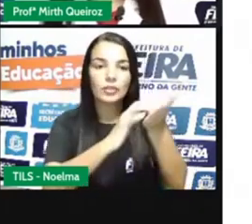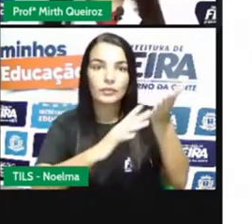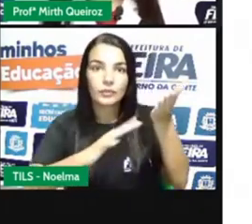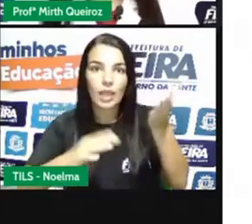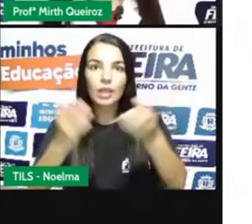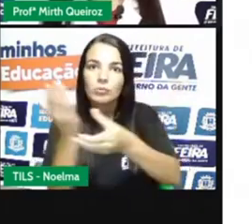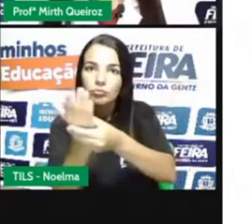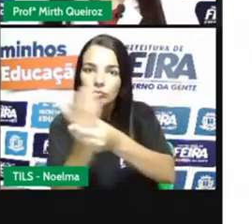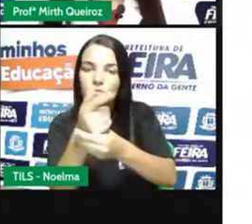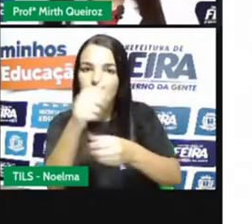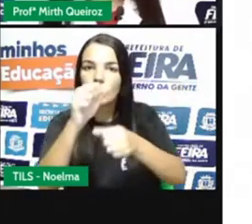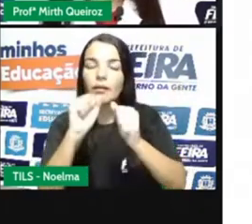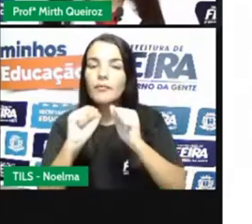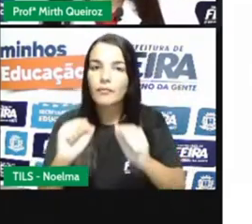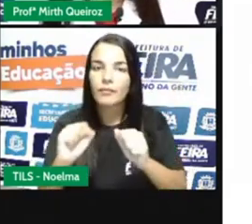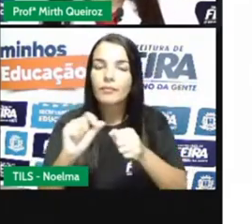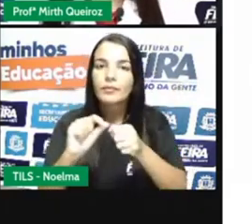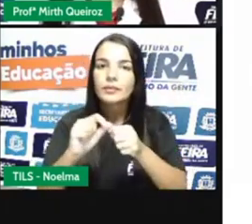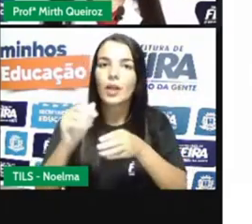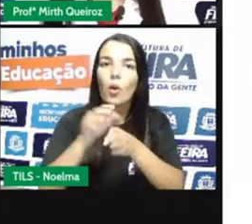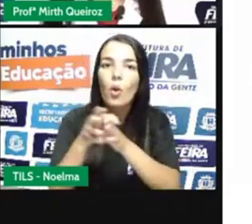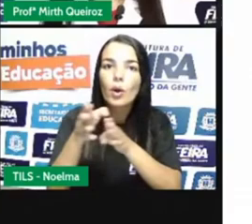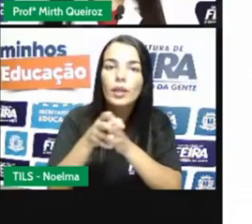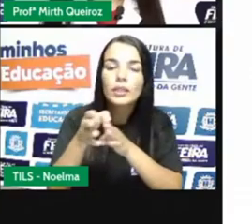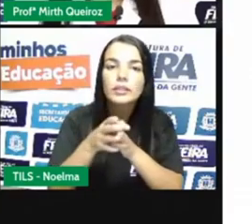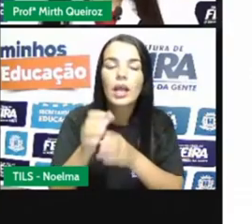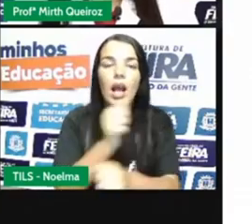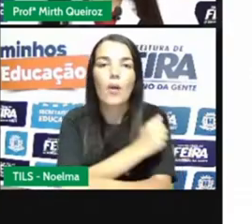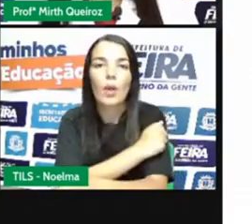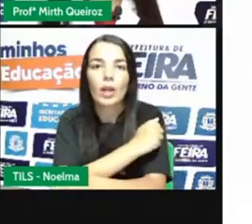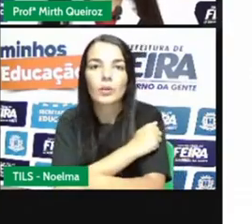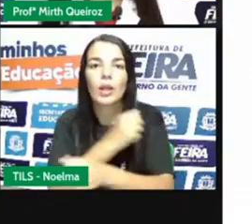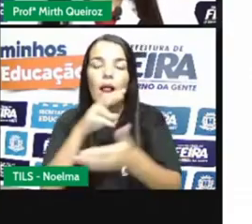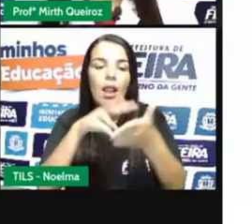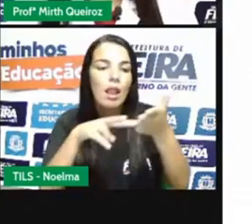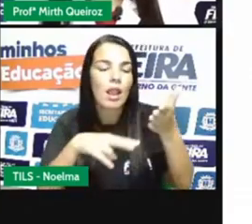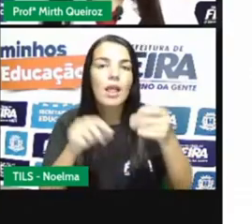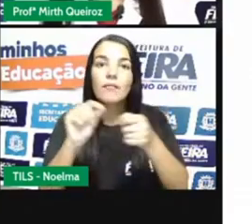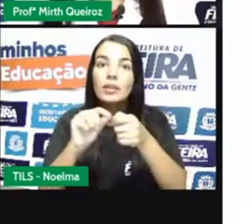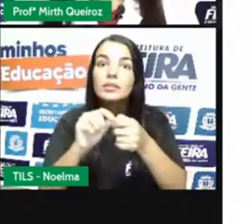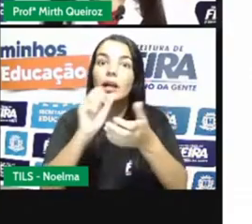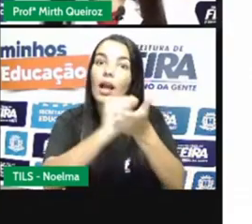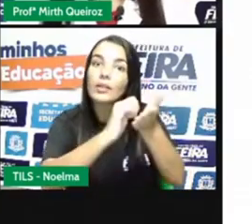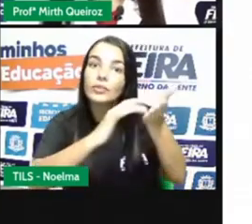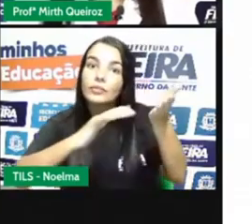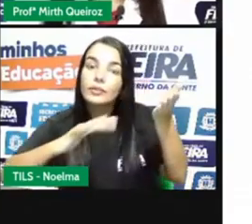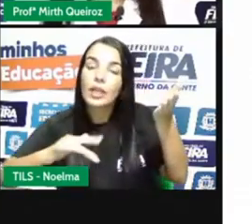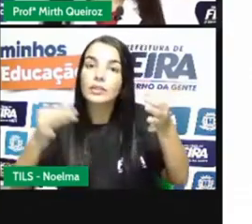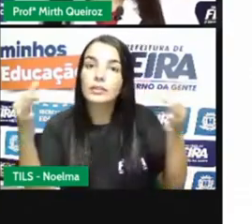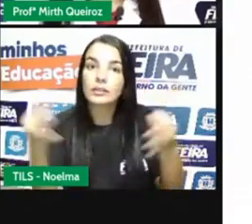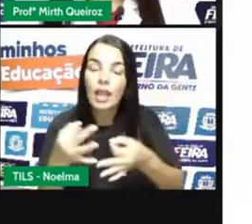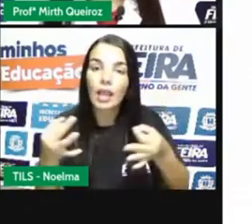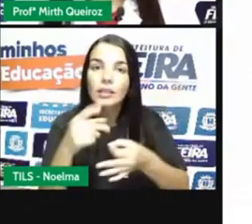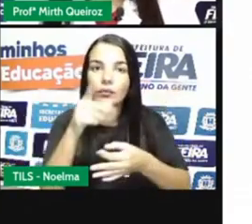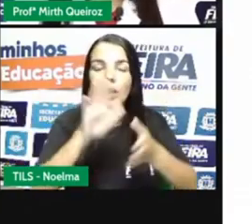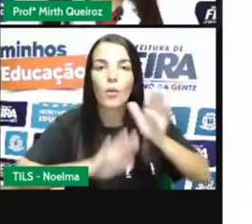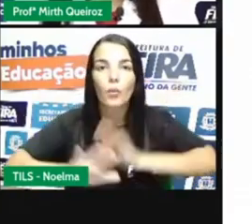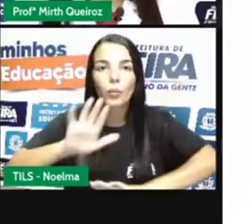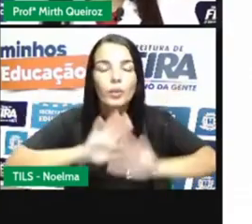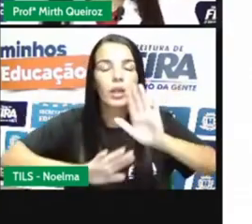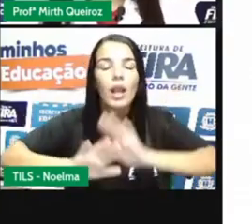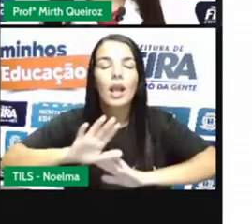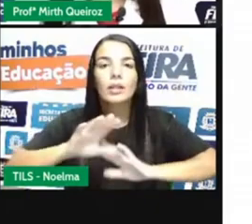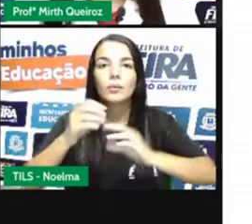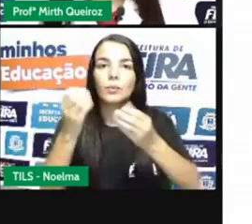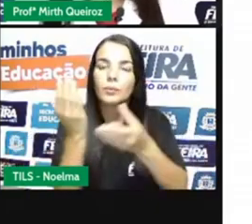bloco de atividades, o bloco de orientação do aluno, ler direitinho aí, realizar a atividade, cuidem bem desse material, como a Pro